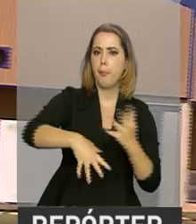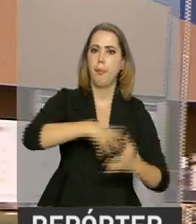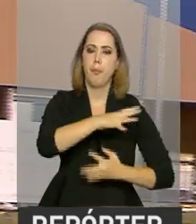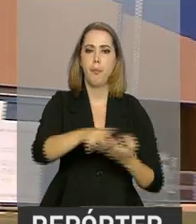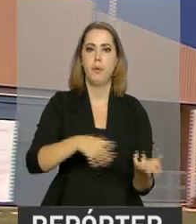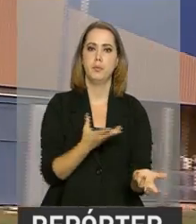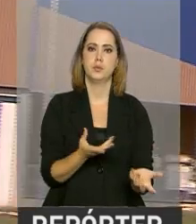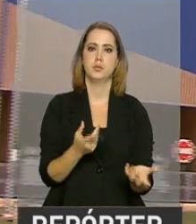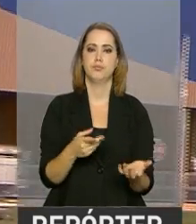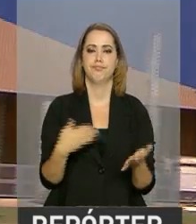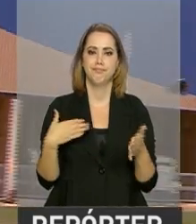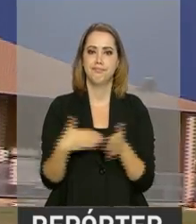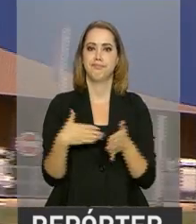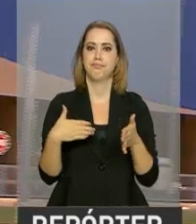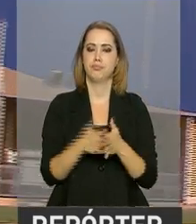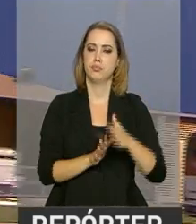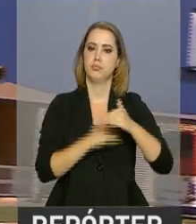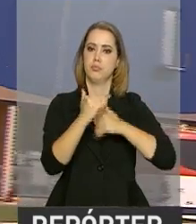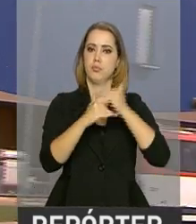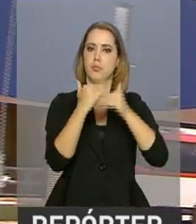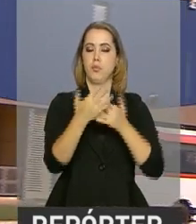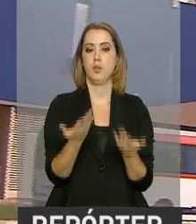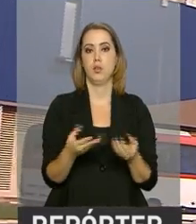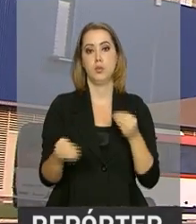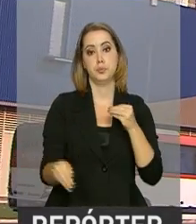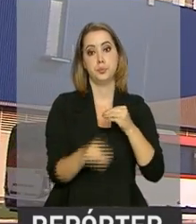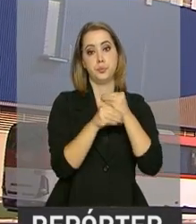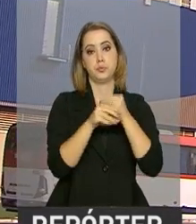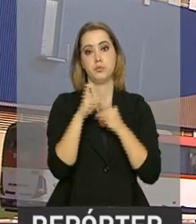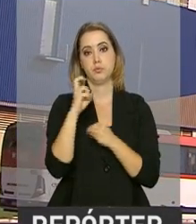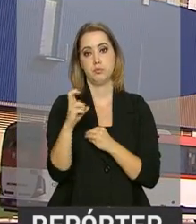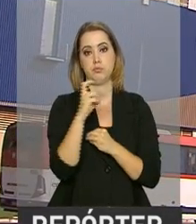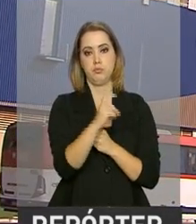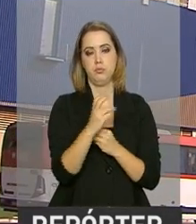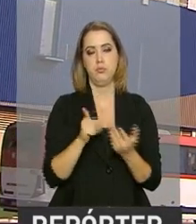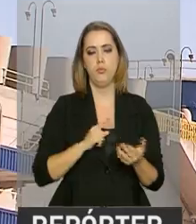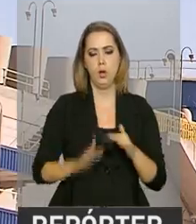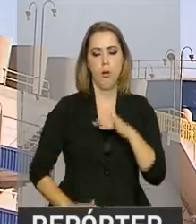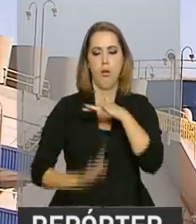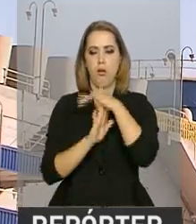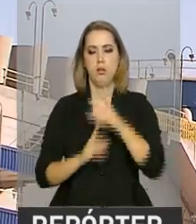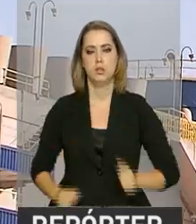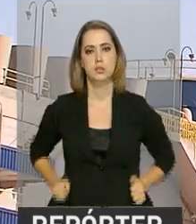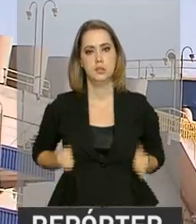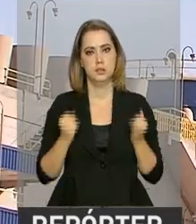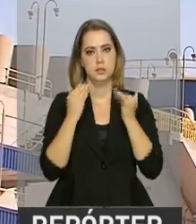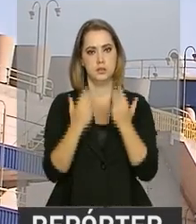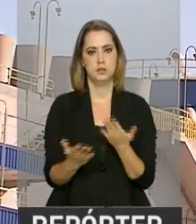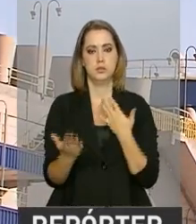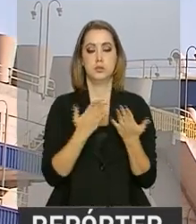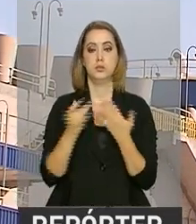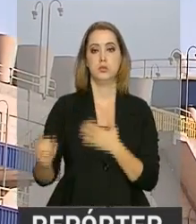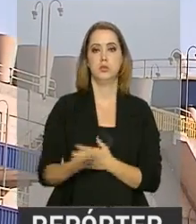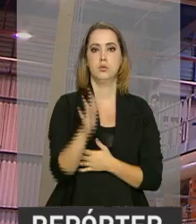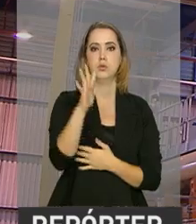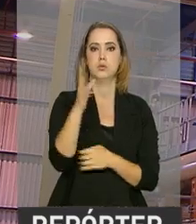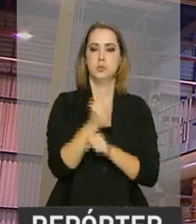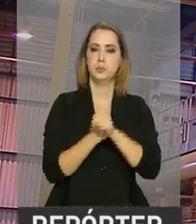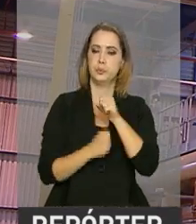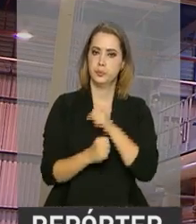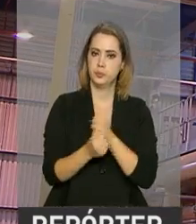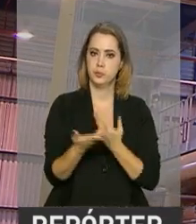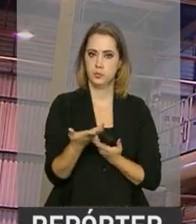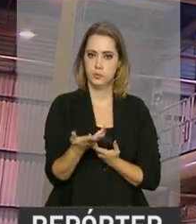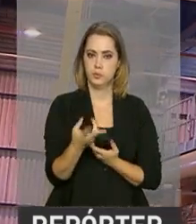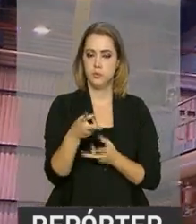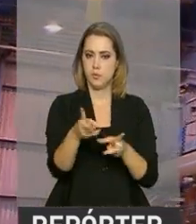crescimento a PEC 55 cria Esse controle ao limitar o crescimento dos gastos públicos à inflação do ano anterior como